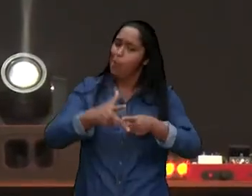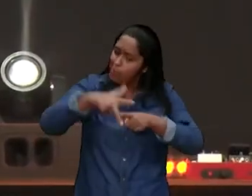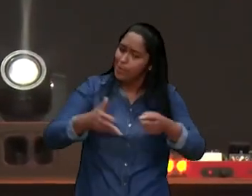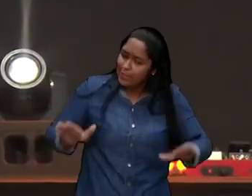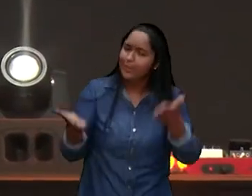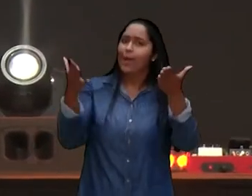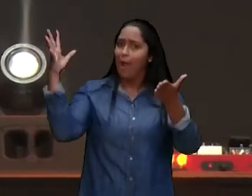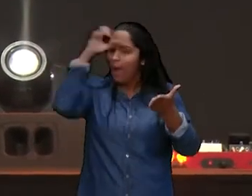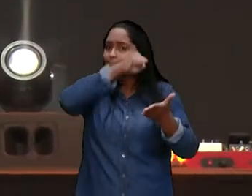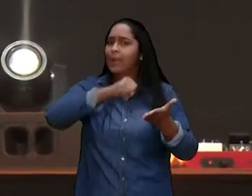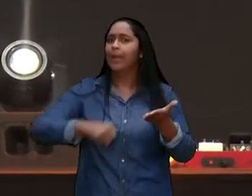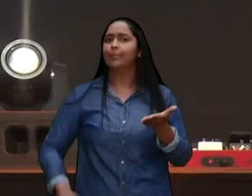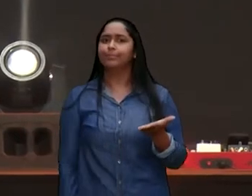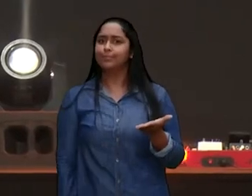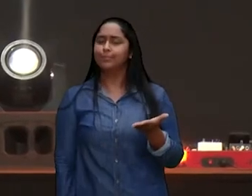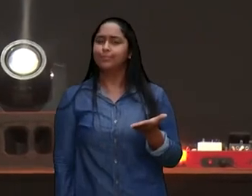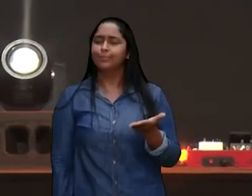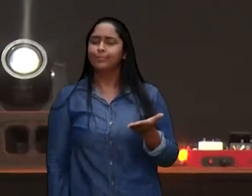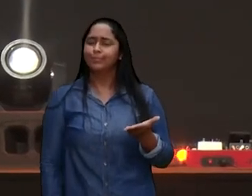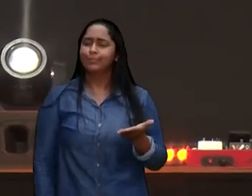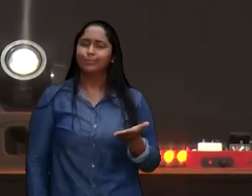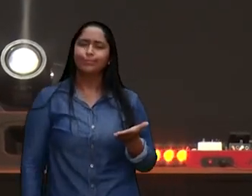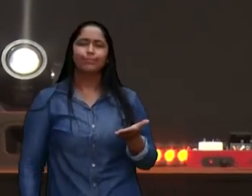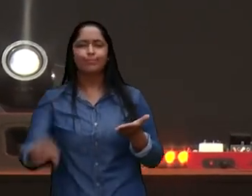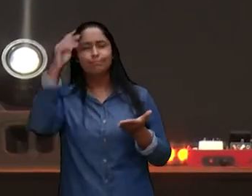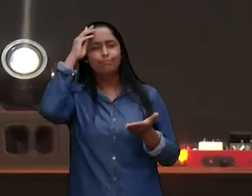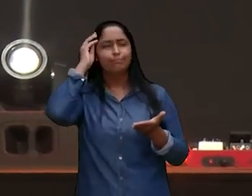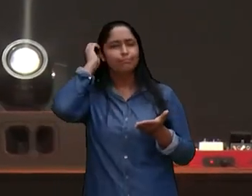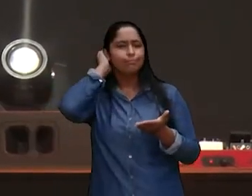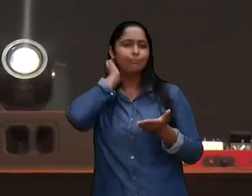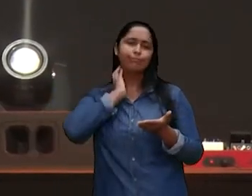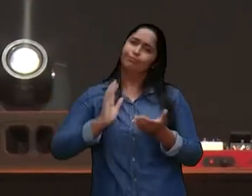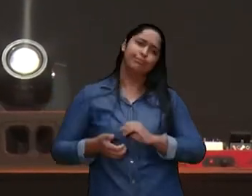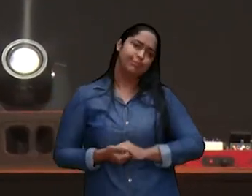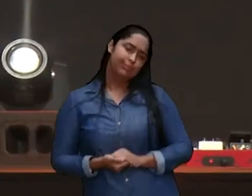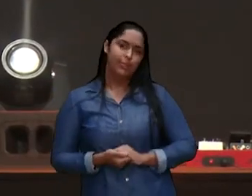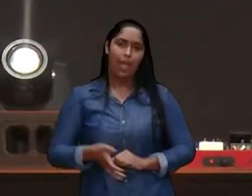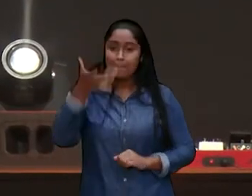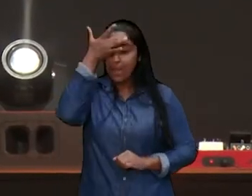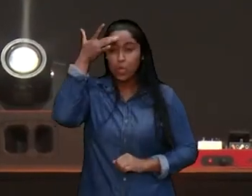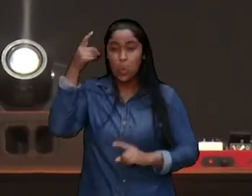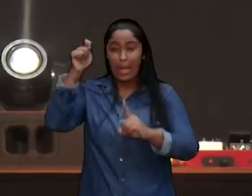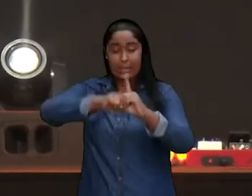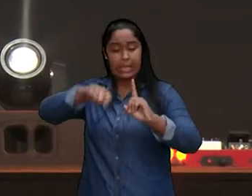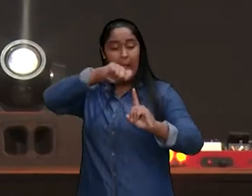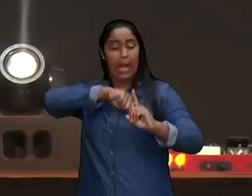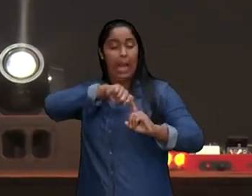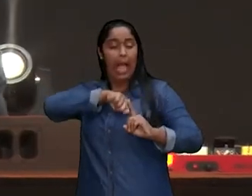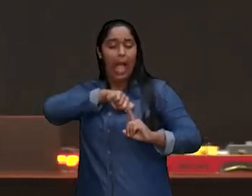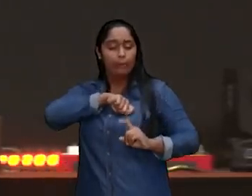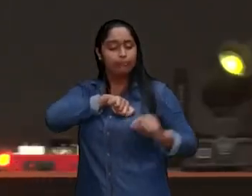Gente pelo amor de Deus gente quantas pessoas que ganham dinheiro mas gasta mais do que ganha um sim ou não